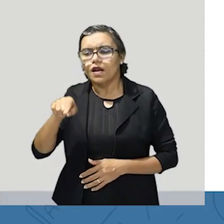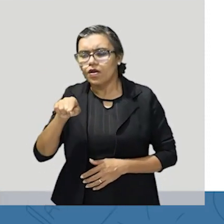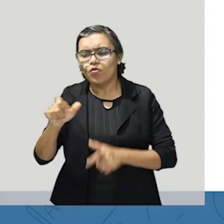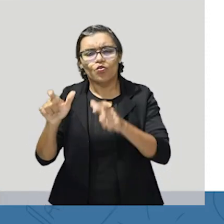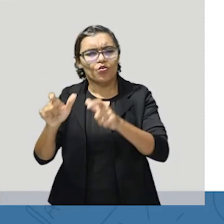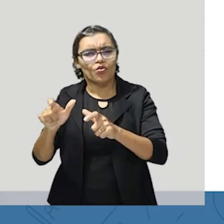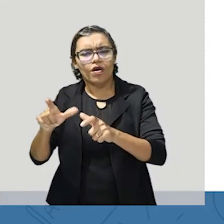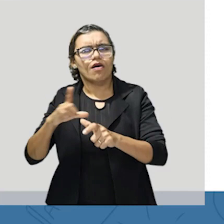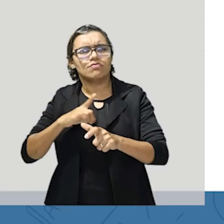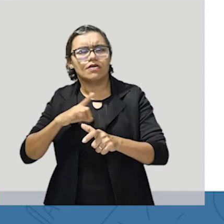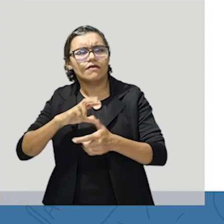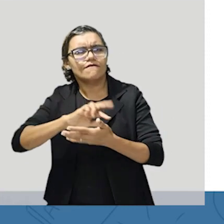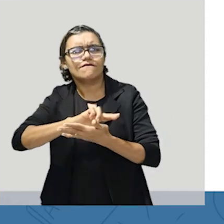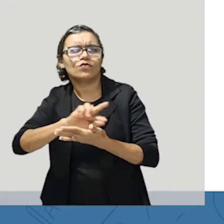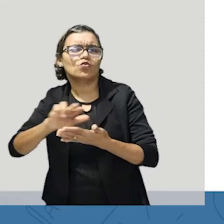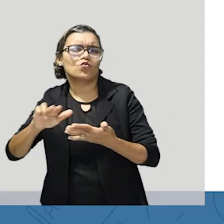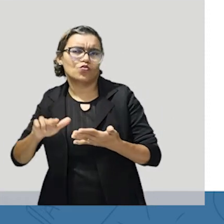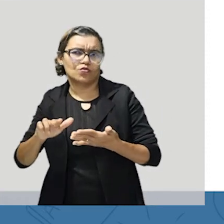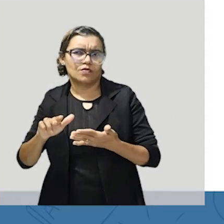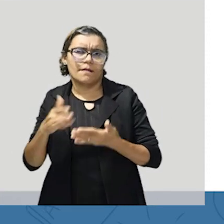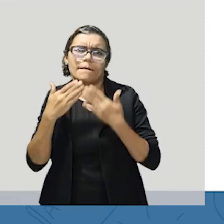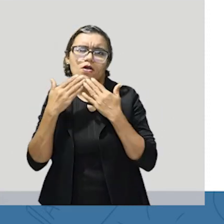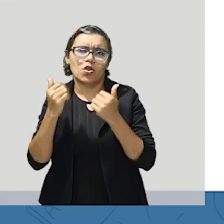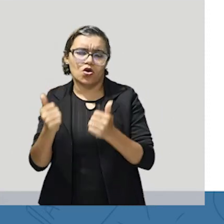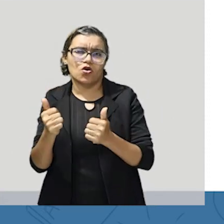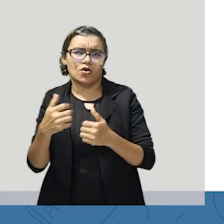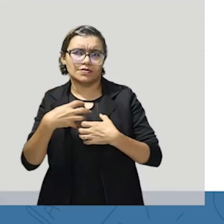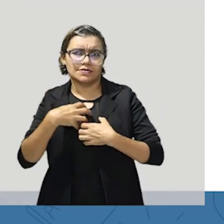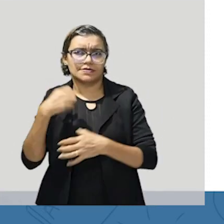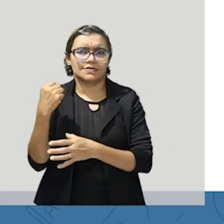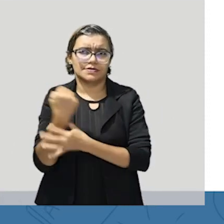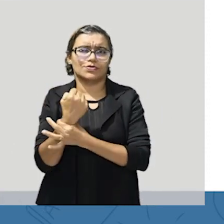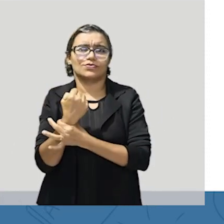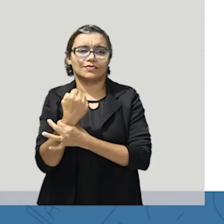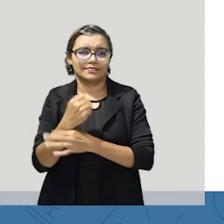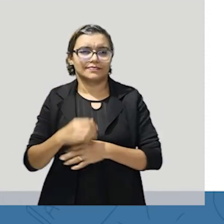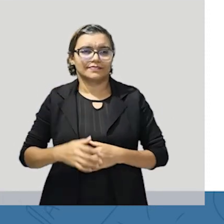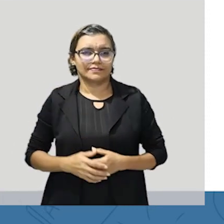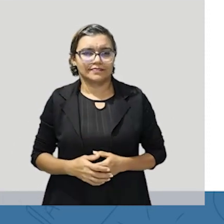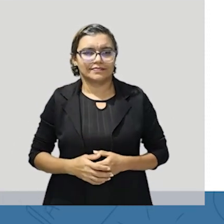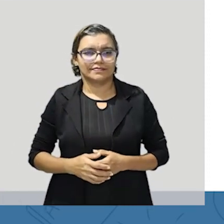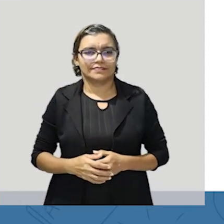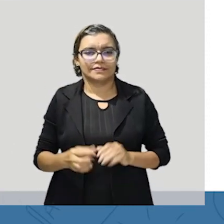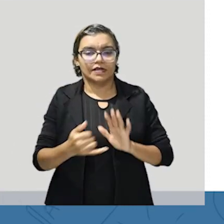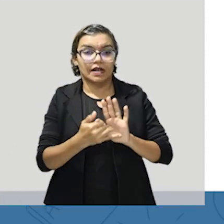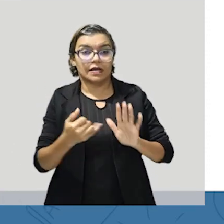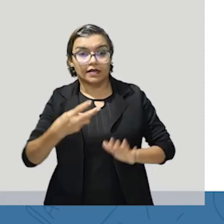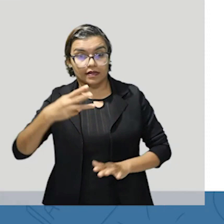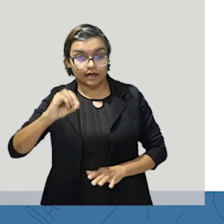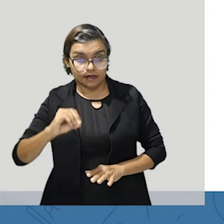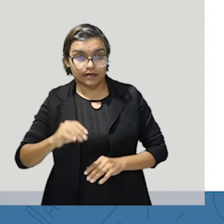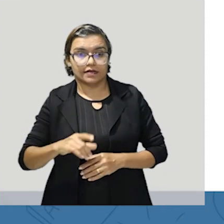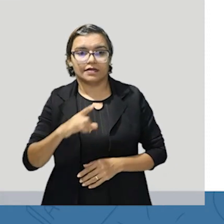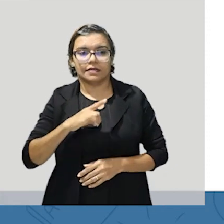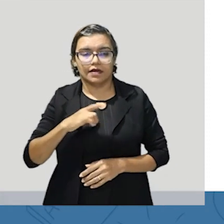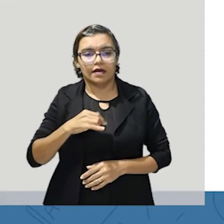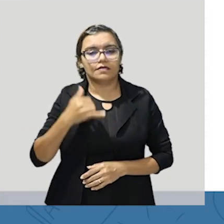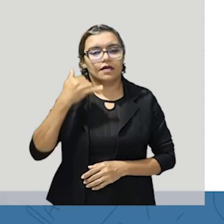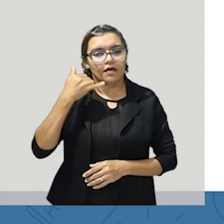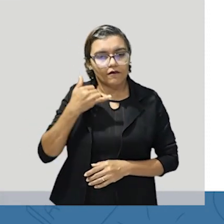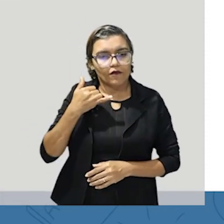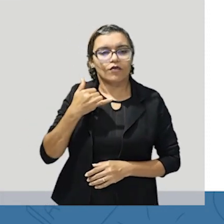outra civilização tem o processo seguro de impedir a concepção tem telefone automático tem